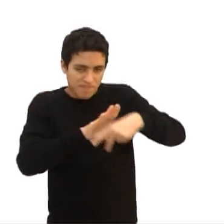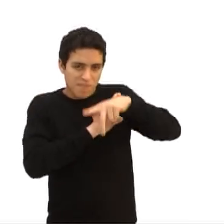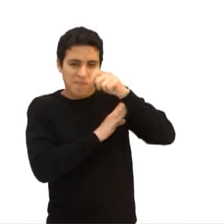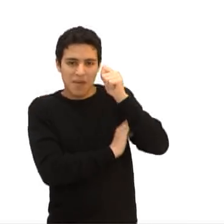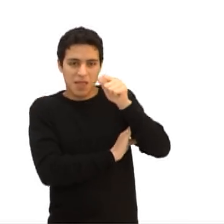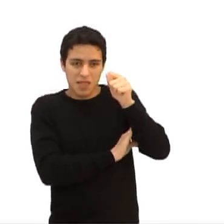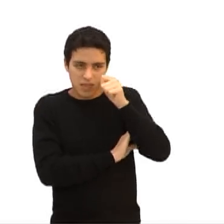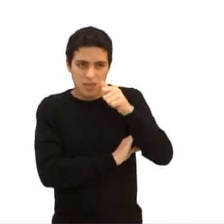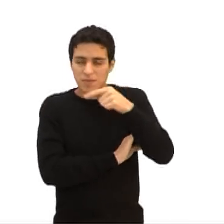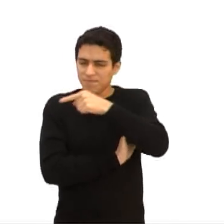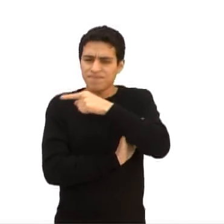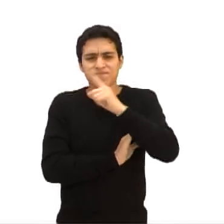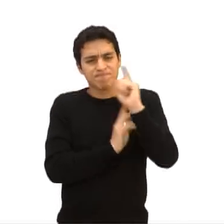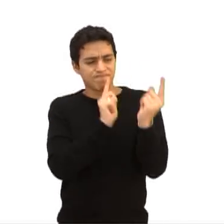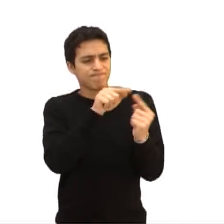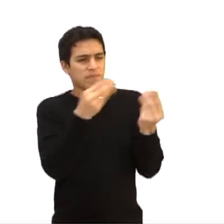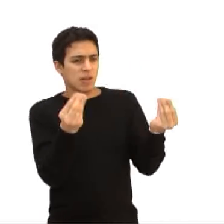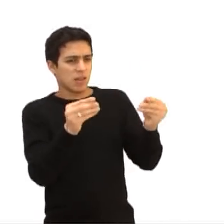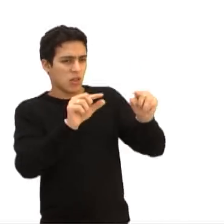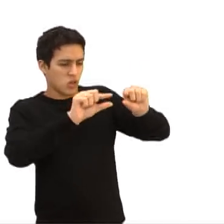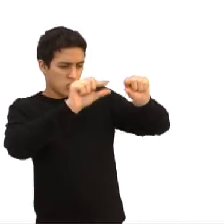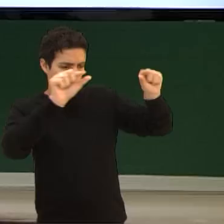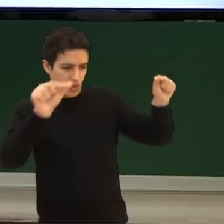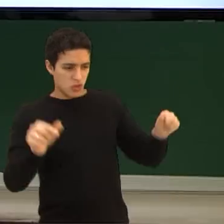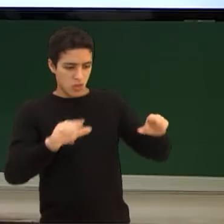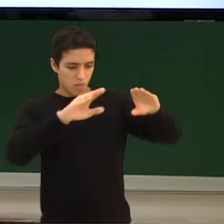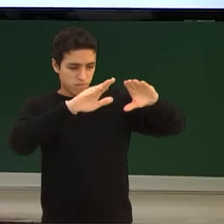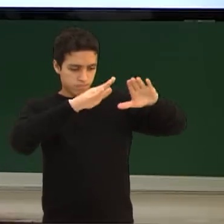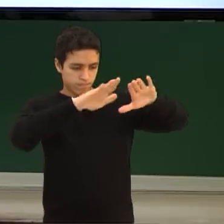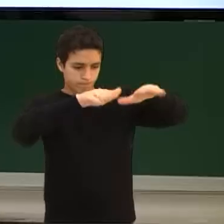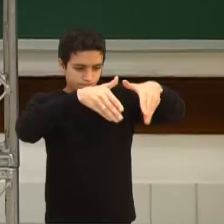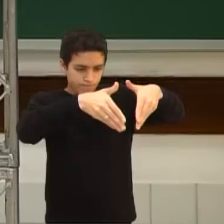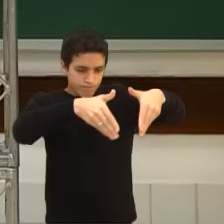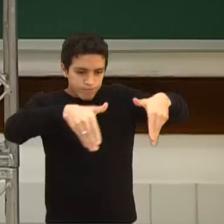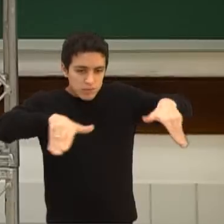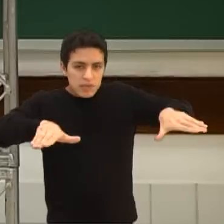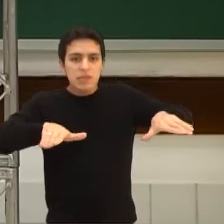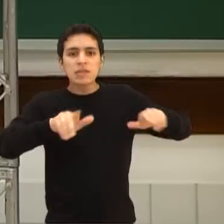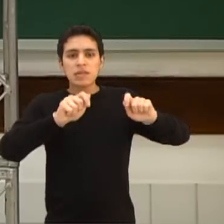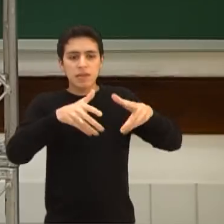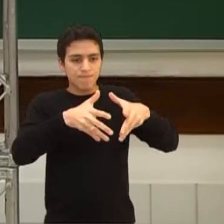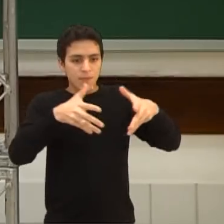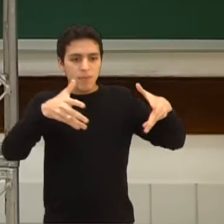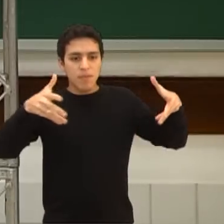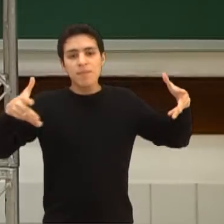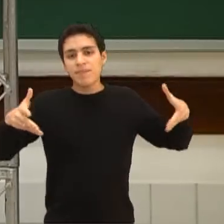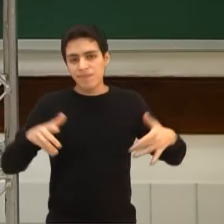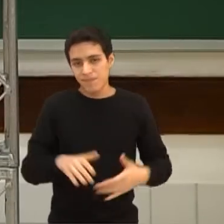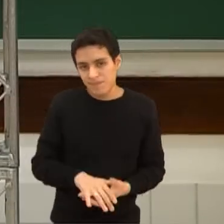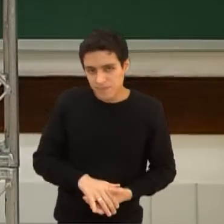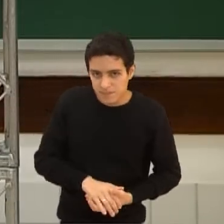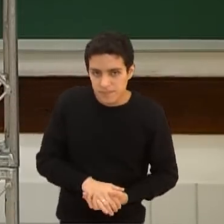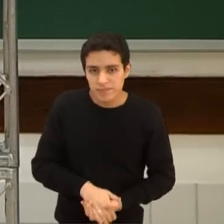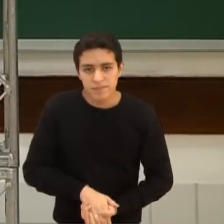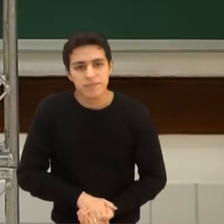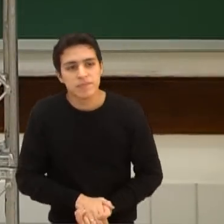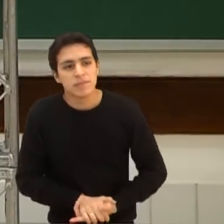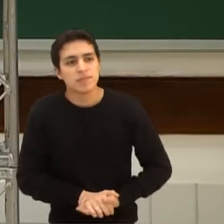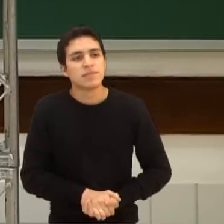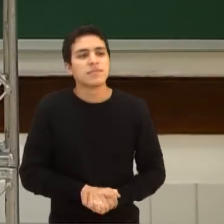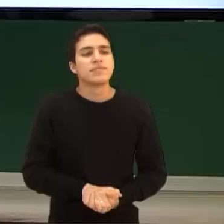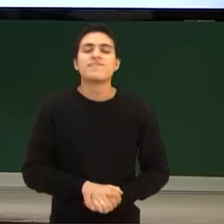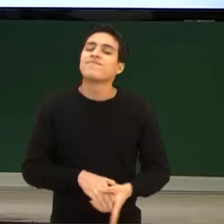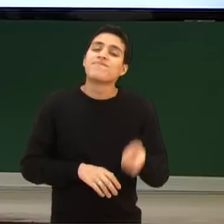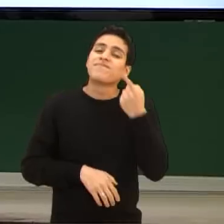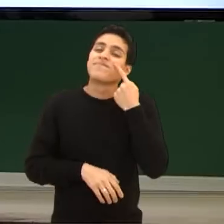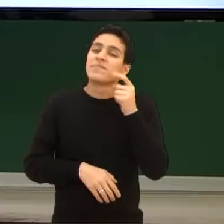materno, tá? Então, essa é a função dessa estrutura muscular que consegue aumentar muito de tamanho.